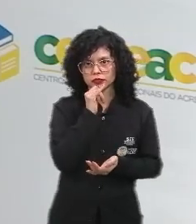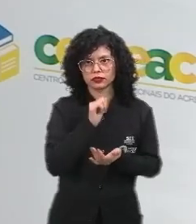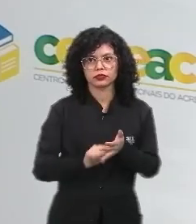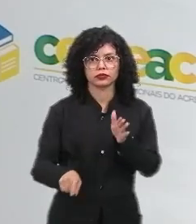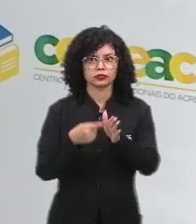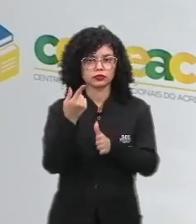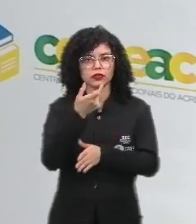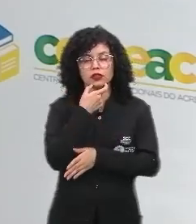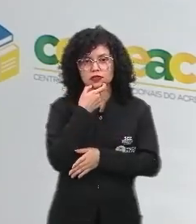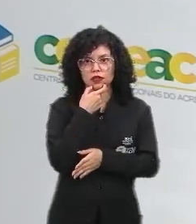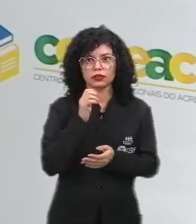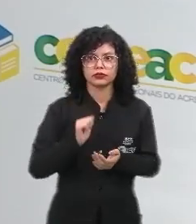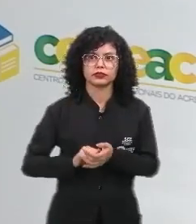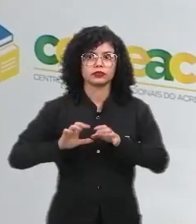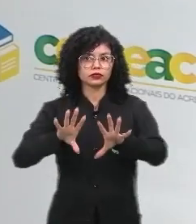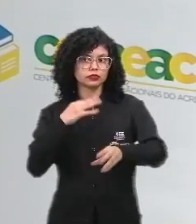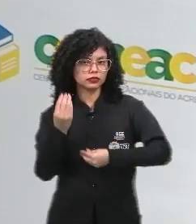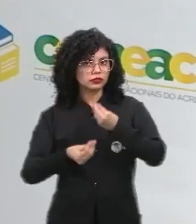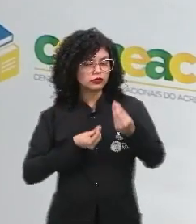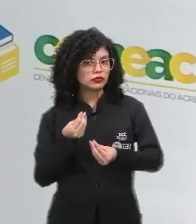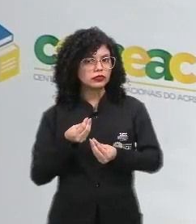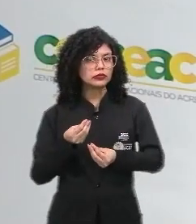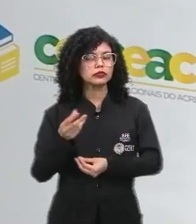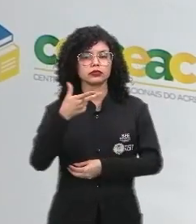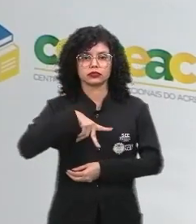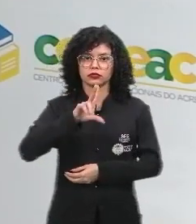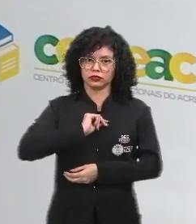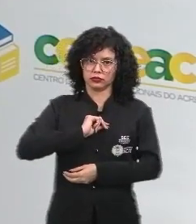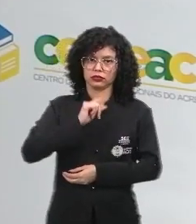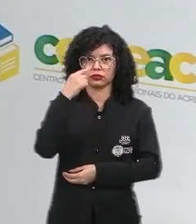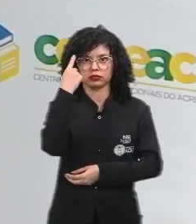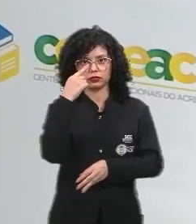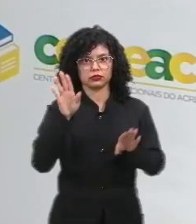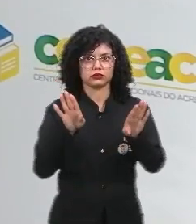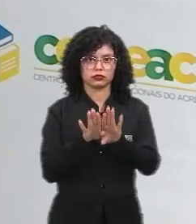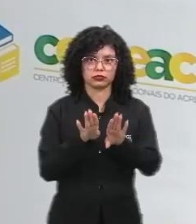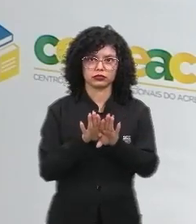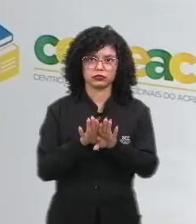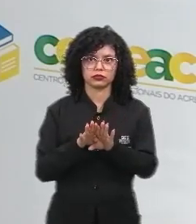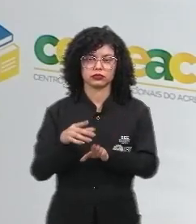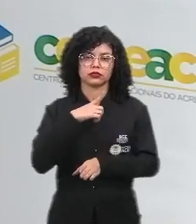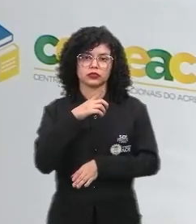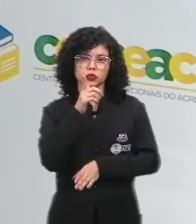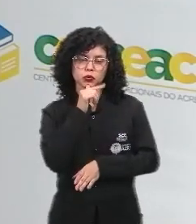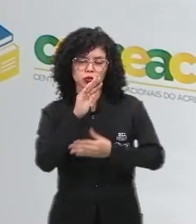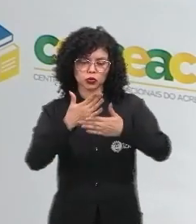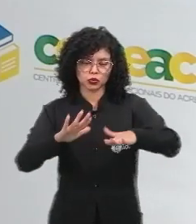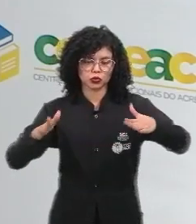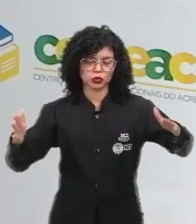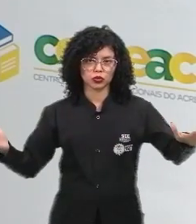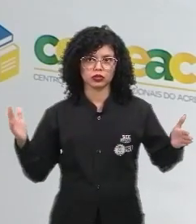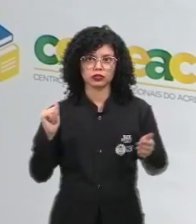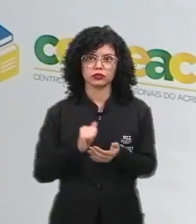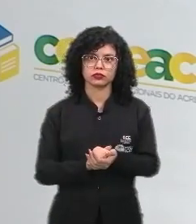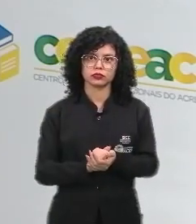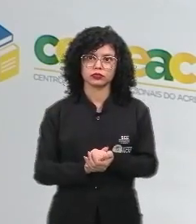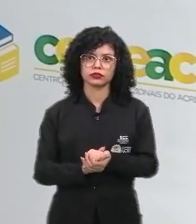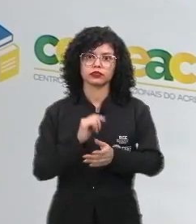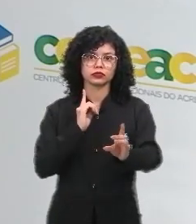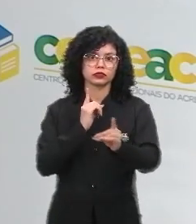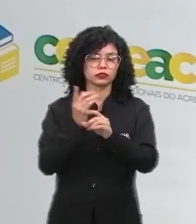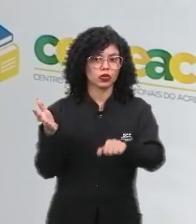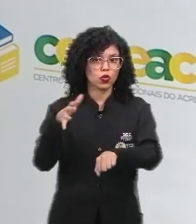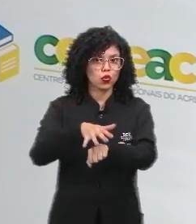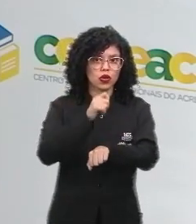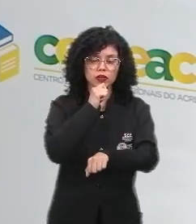pioneira Inglaterra, assim como Portugal e Espanha, veredaram pelo oceano desconhecido em busca de colônias. E